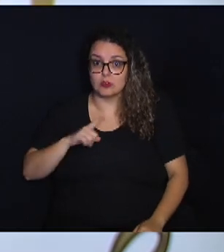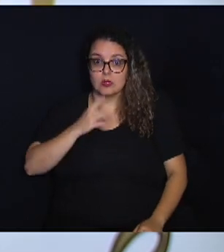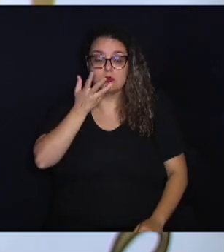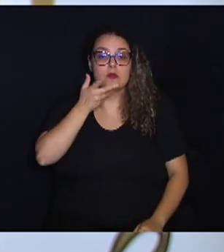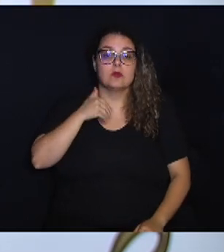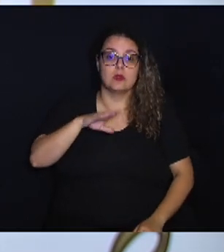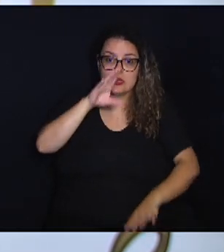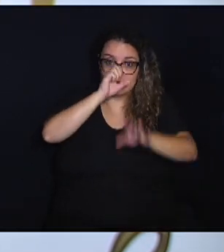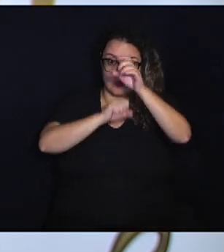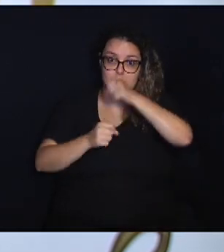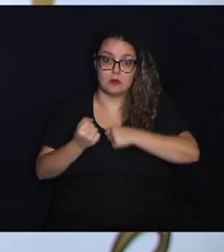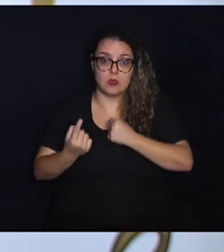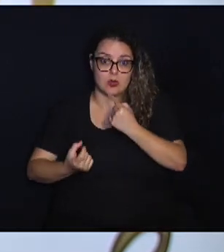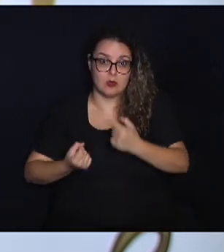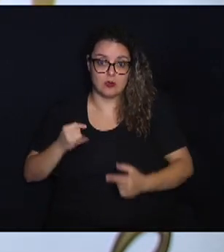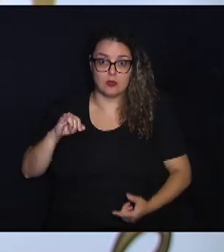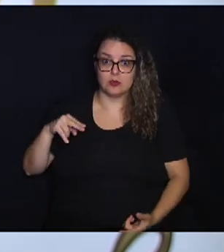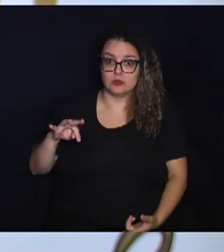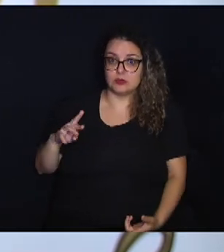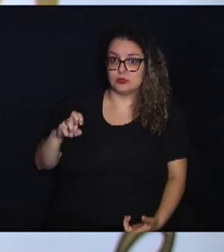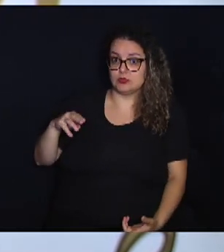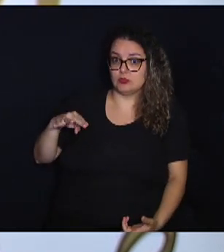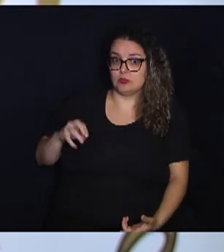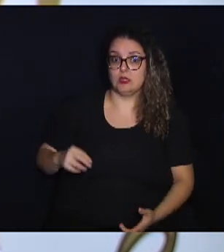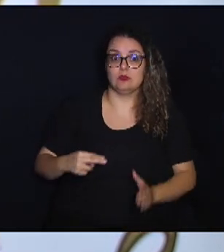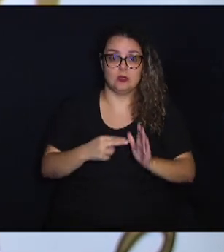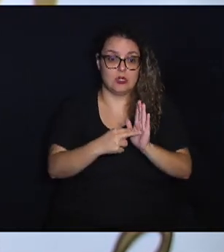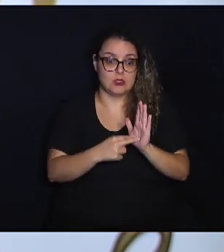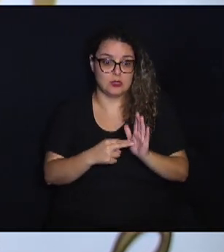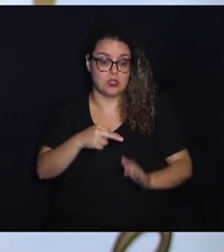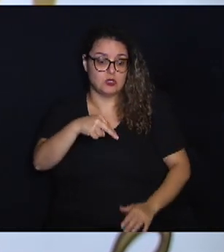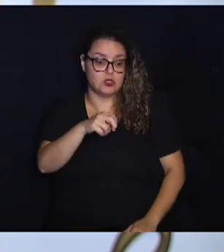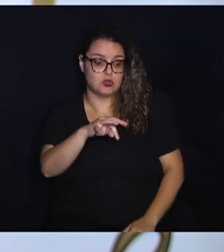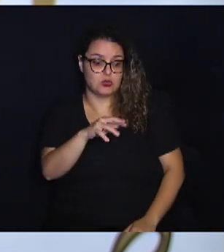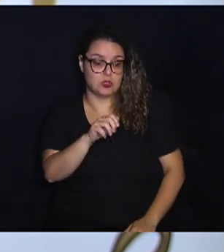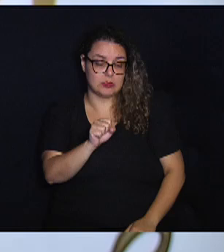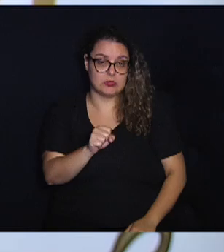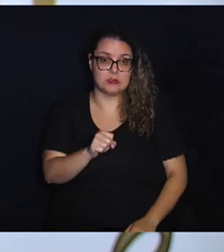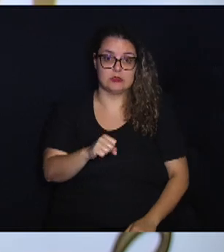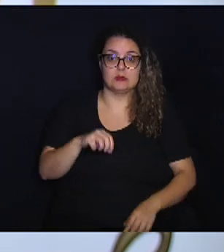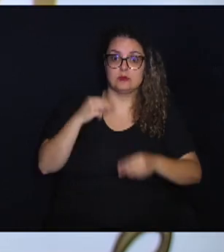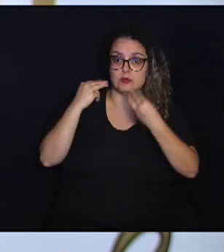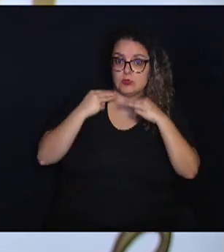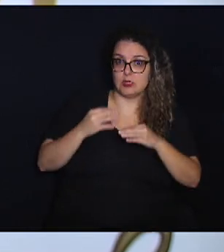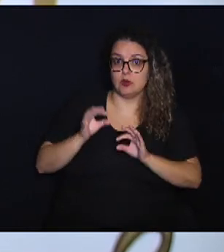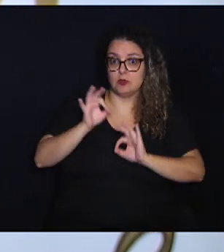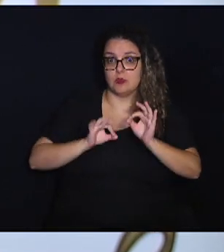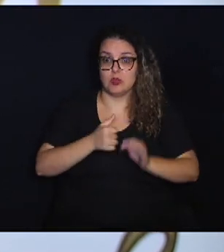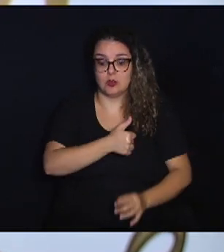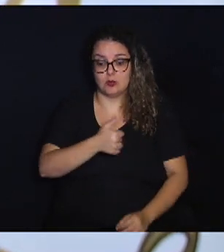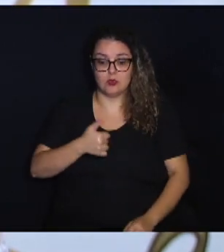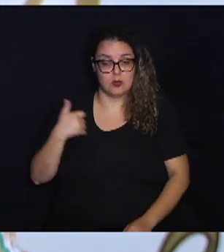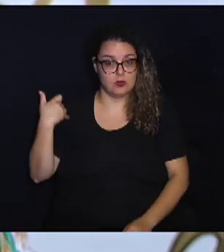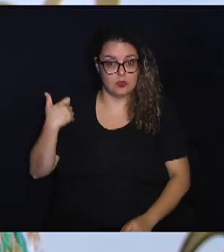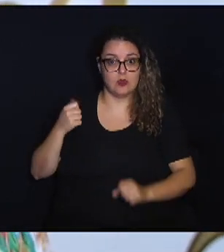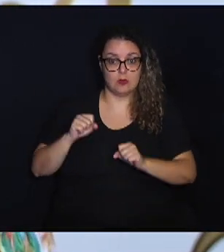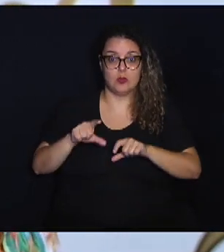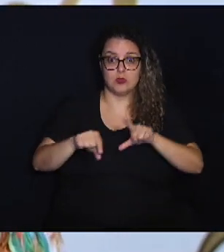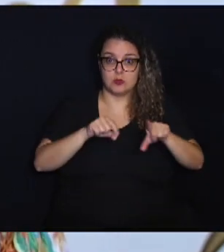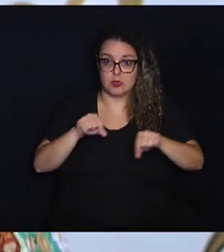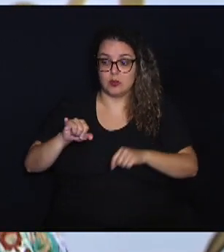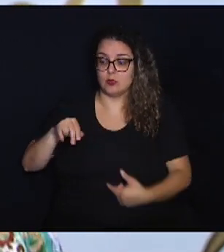alguns instrumentos, já as notas musicais. É um preparo para quando tiverem 11 anos e poderem escolher os